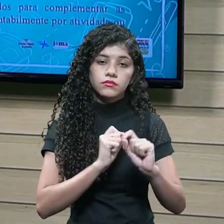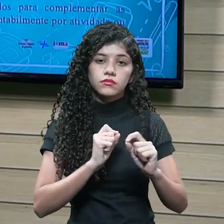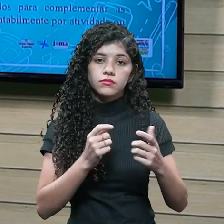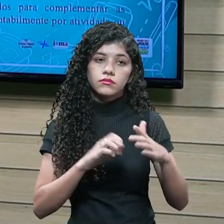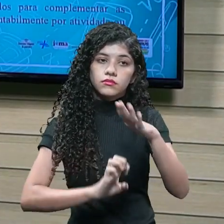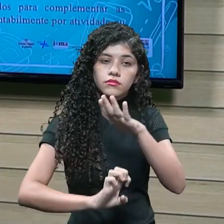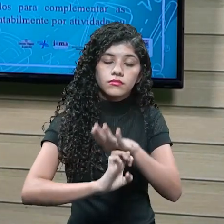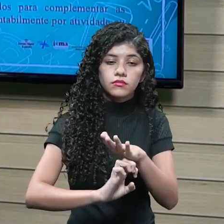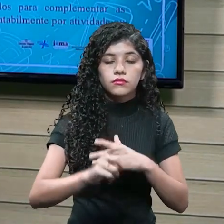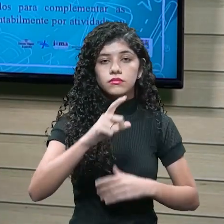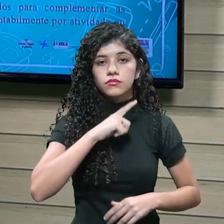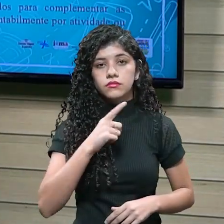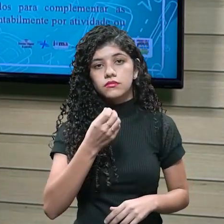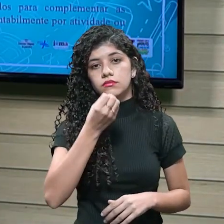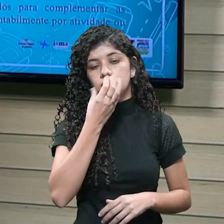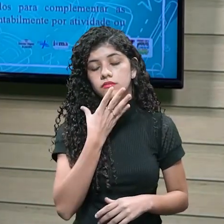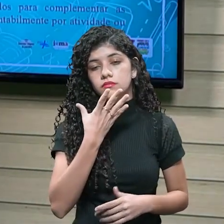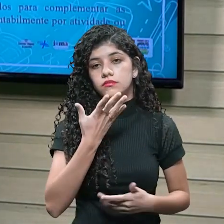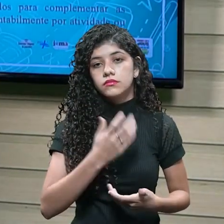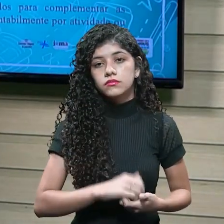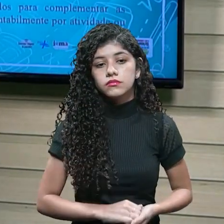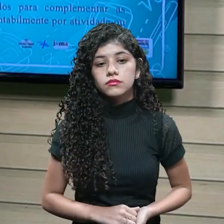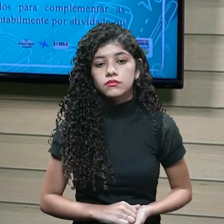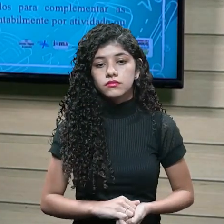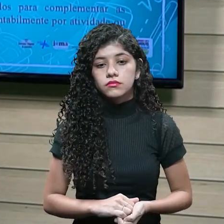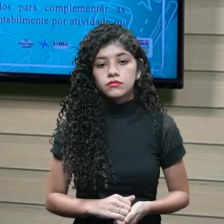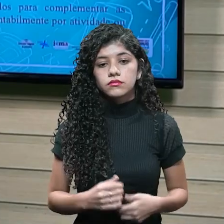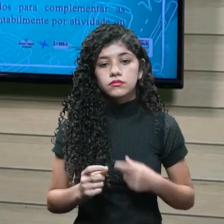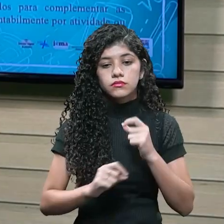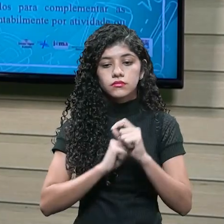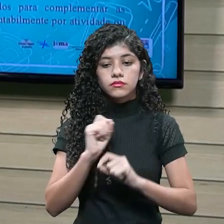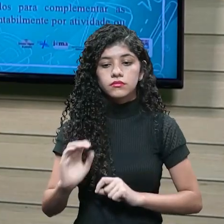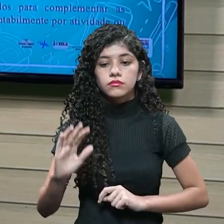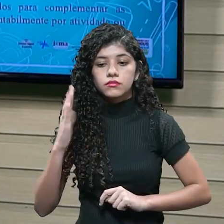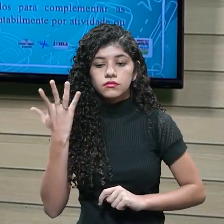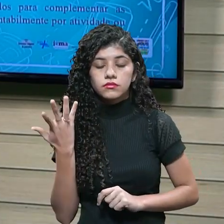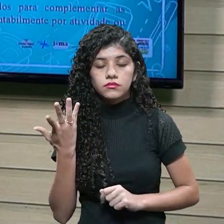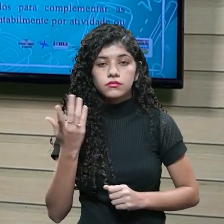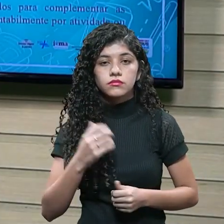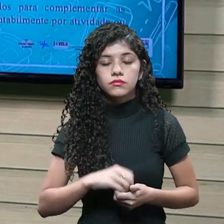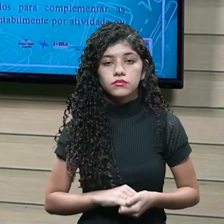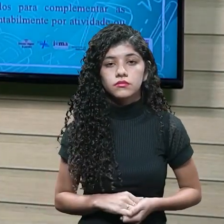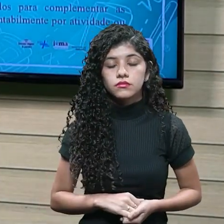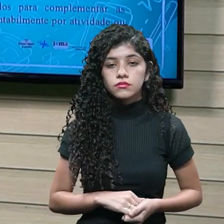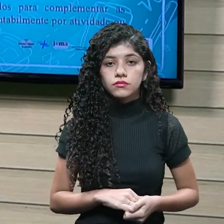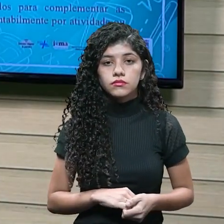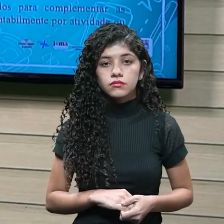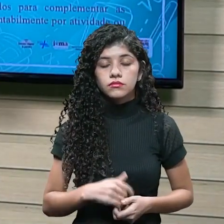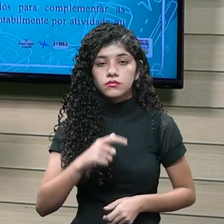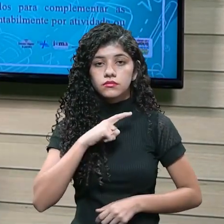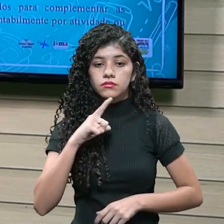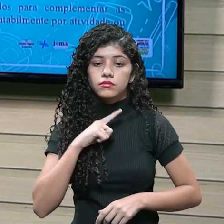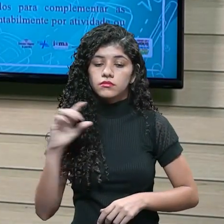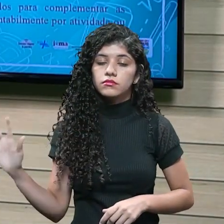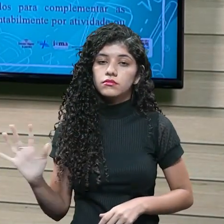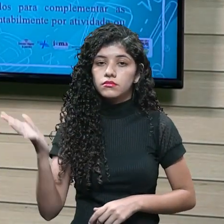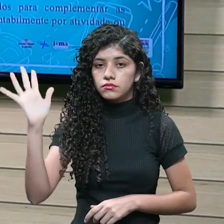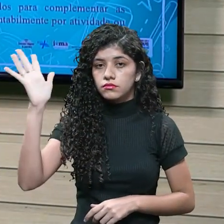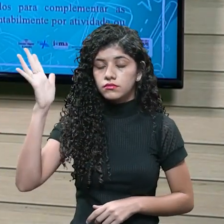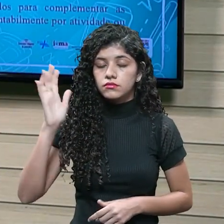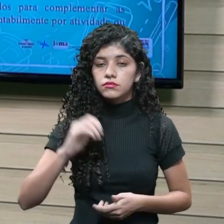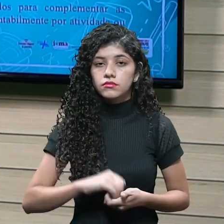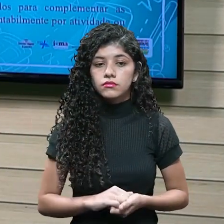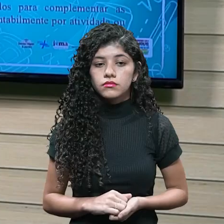resultado decorrente de investimento. Então, se a empresa deu lucro, então, o que aconteceu? O investimento, ele teve